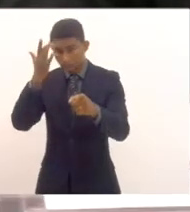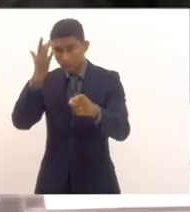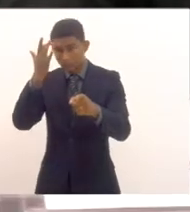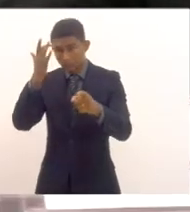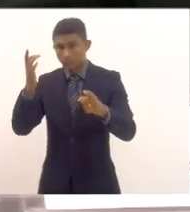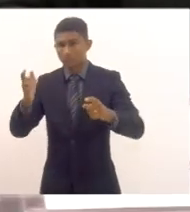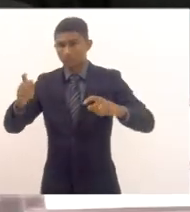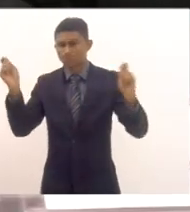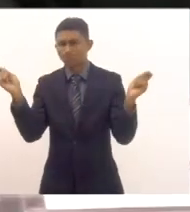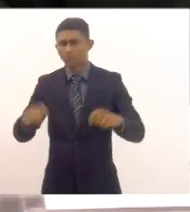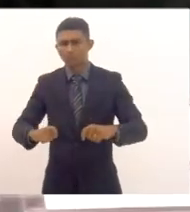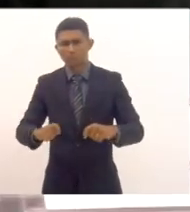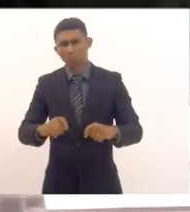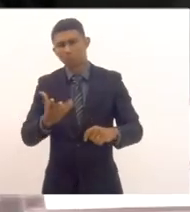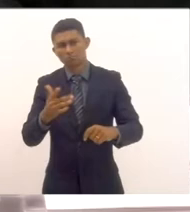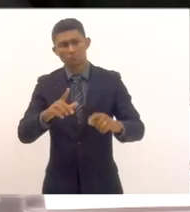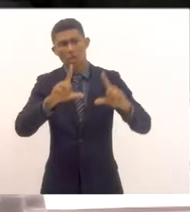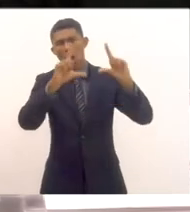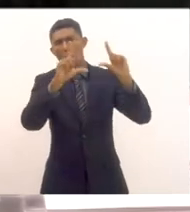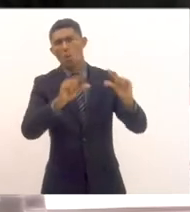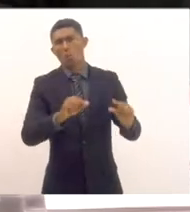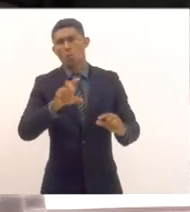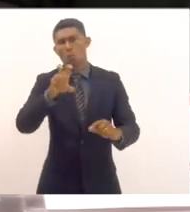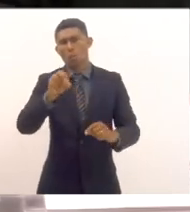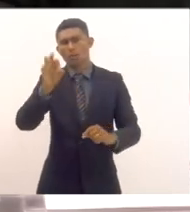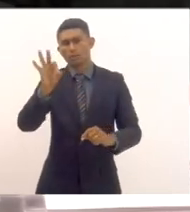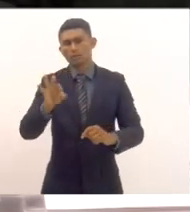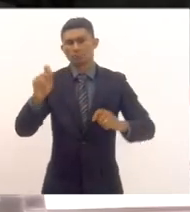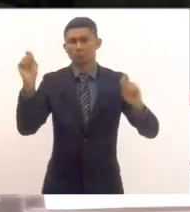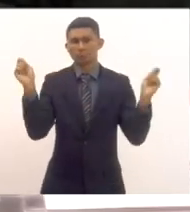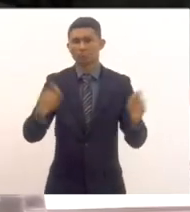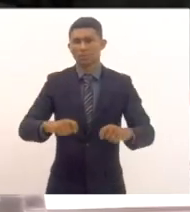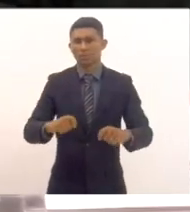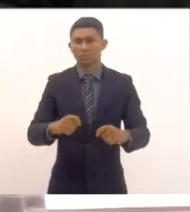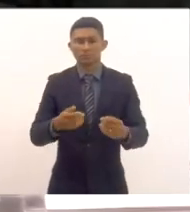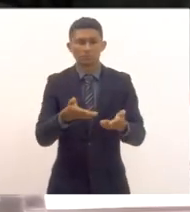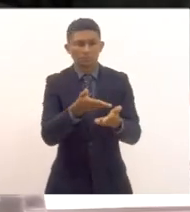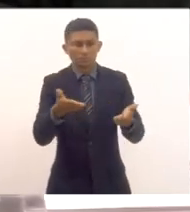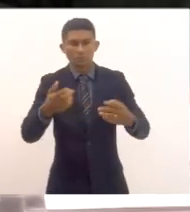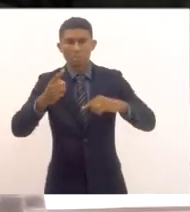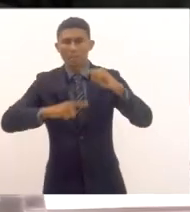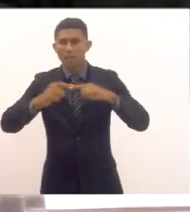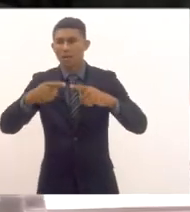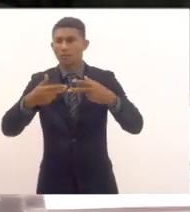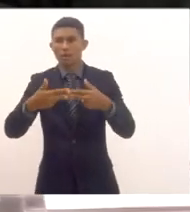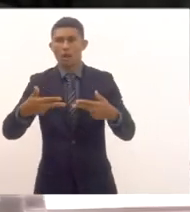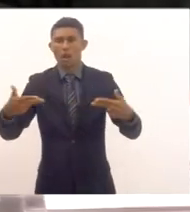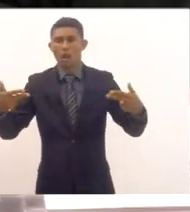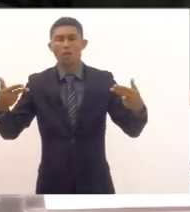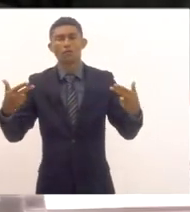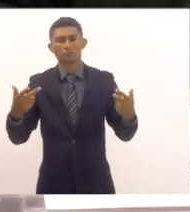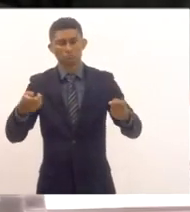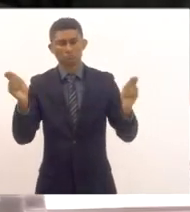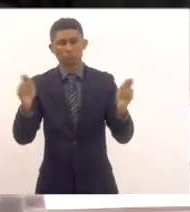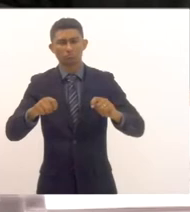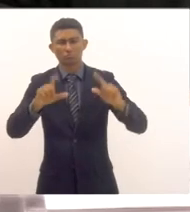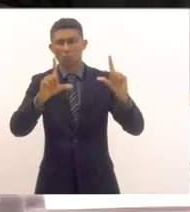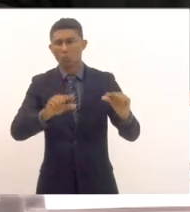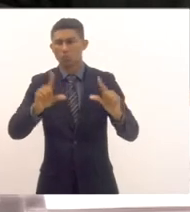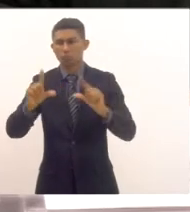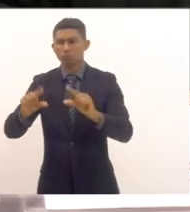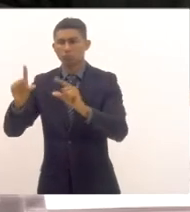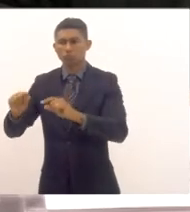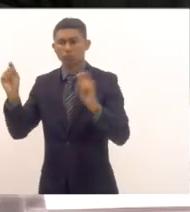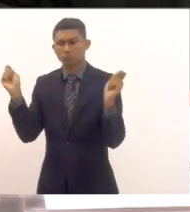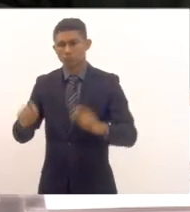a às vezes 50 por cento vamos assim a população desse material chegando não nascer criadores nos ferros-velhos